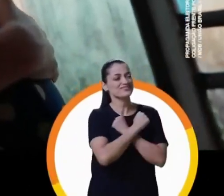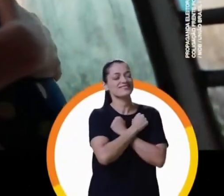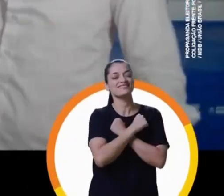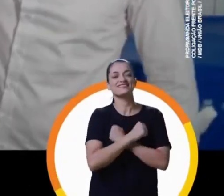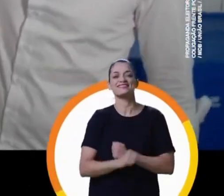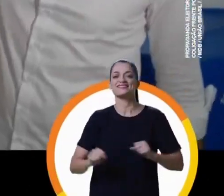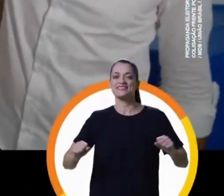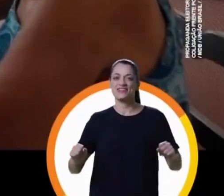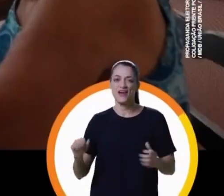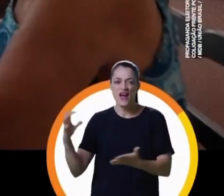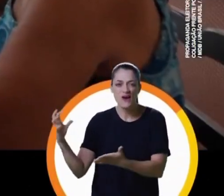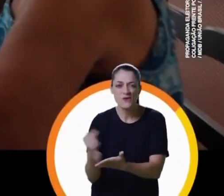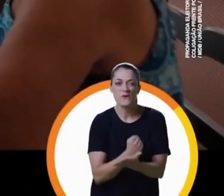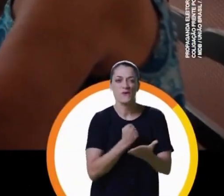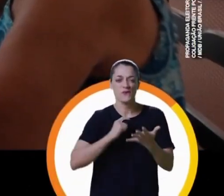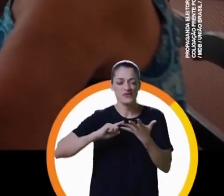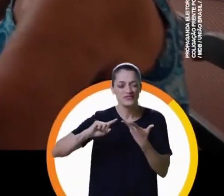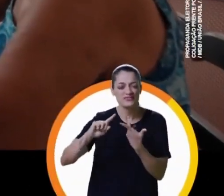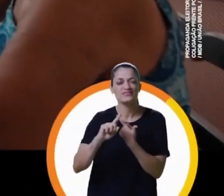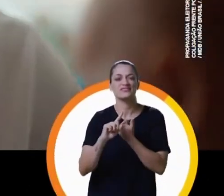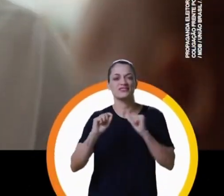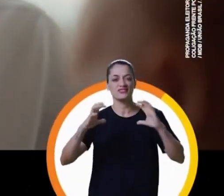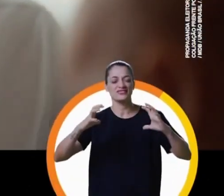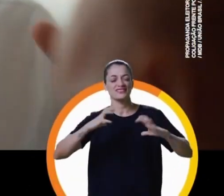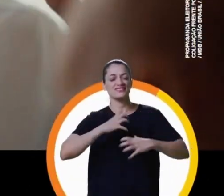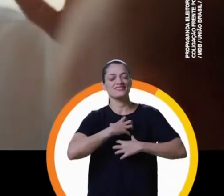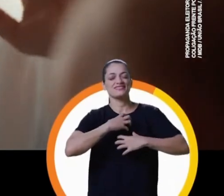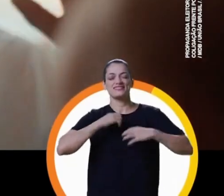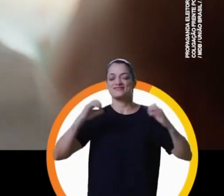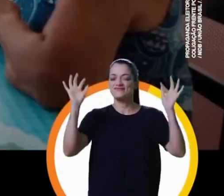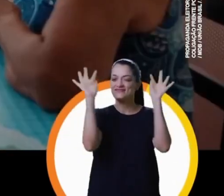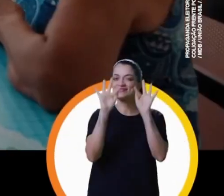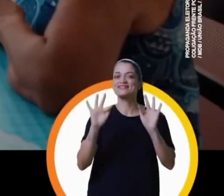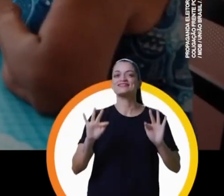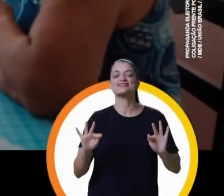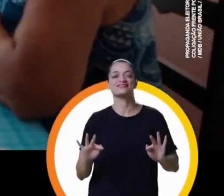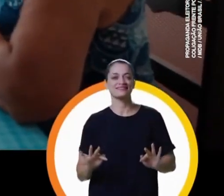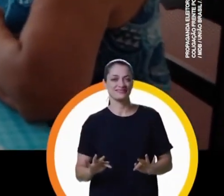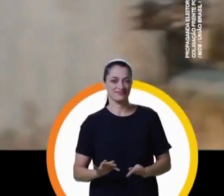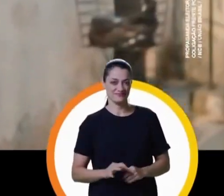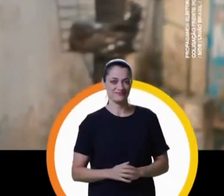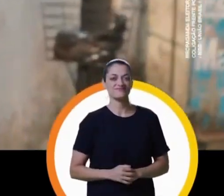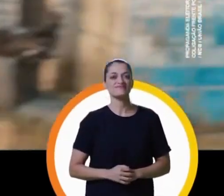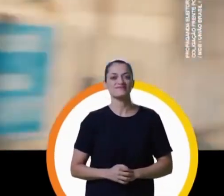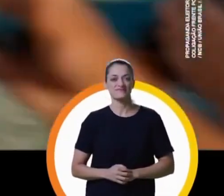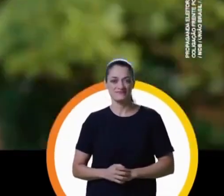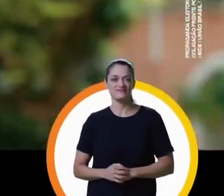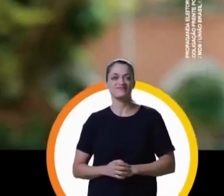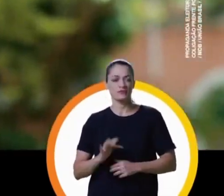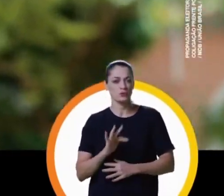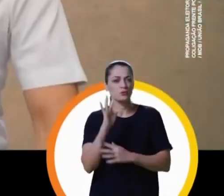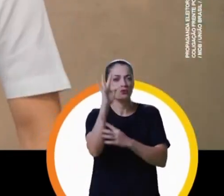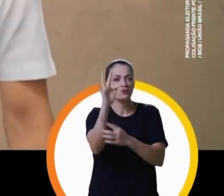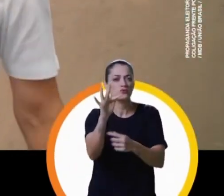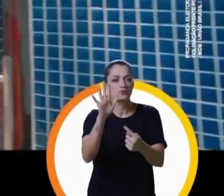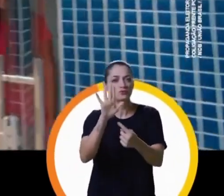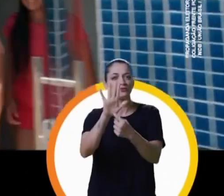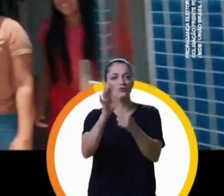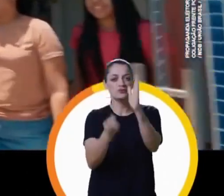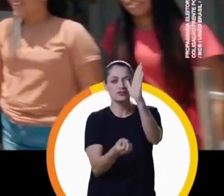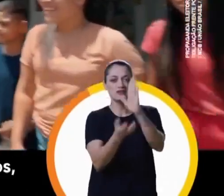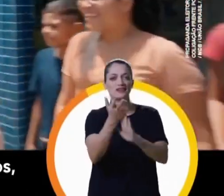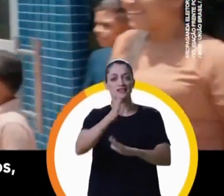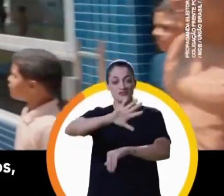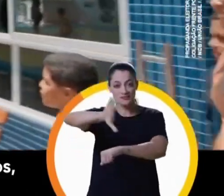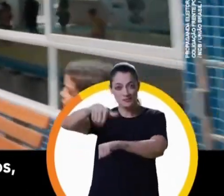abraço. Celebrando cada conquista. Você não sabe a alegria que eu fico de saber disso. Apontando o que tá por